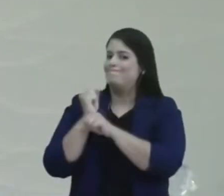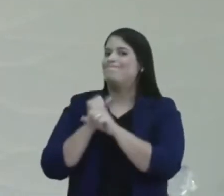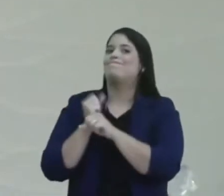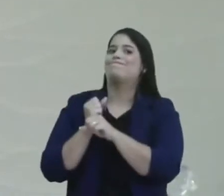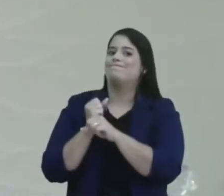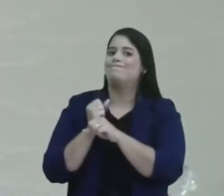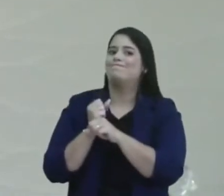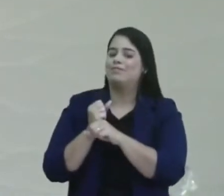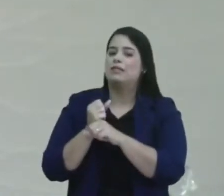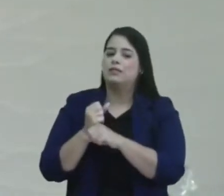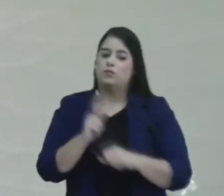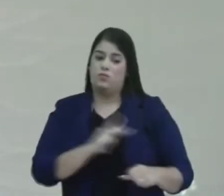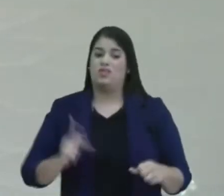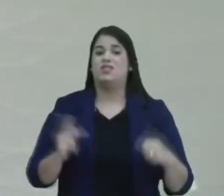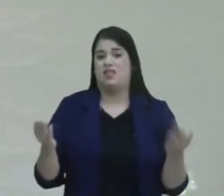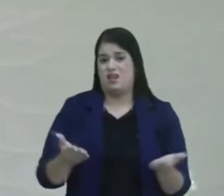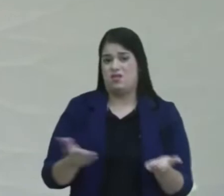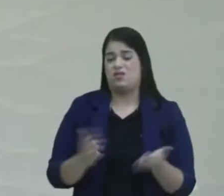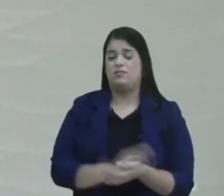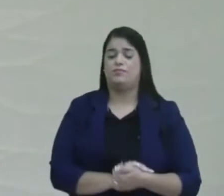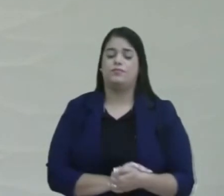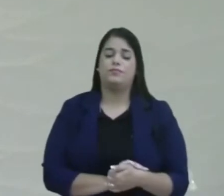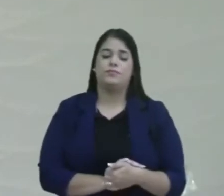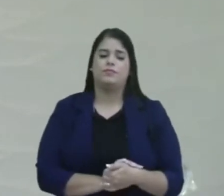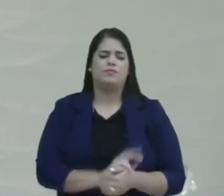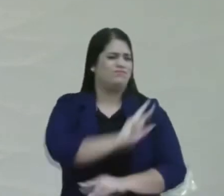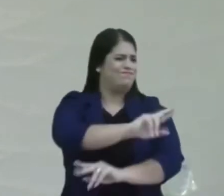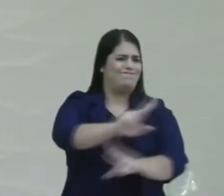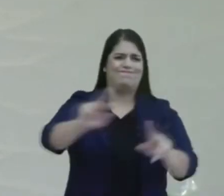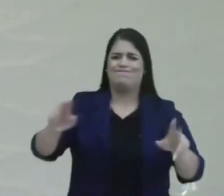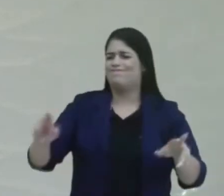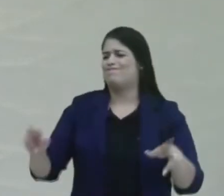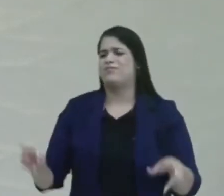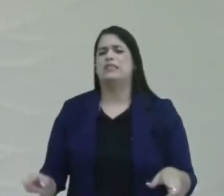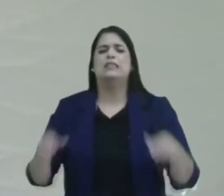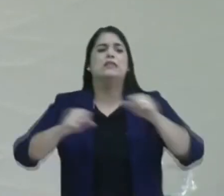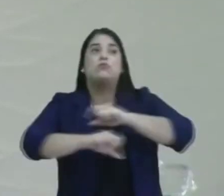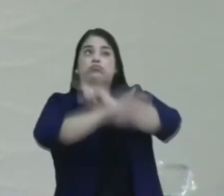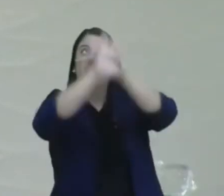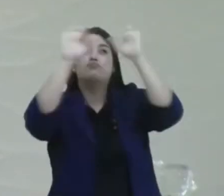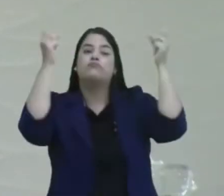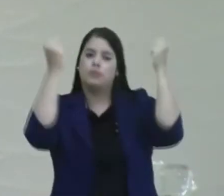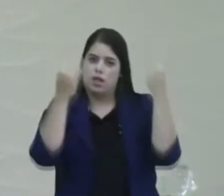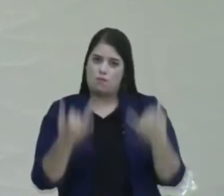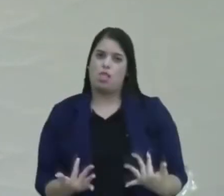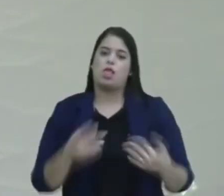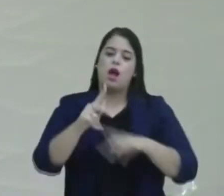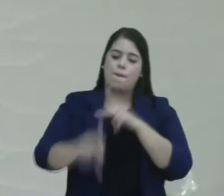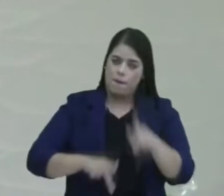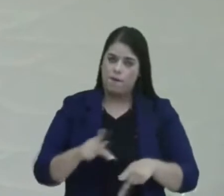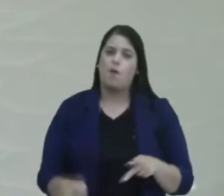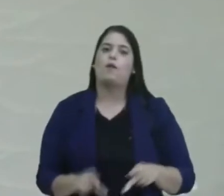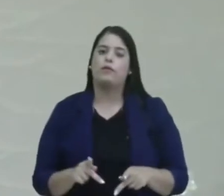mandato desse presidente que aí está. Então, são várias coisas que a gente precisa esclarecer para o nosso povo. Né, cada um tem a